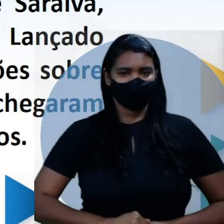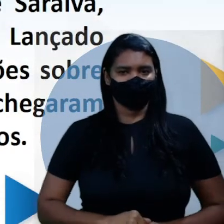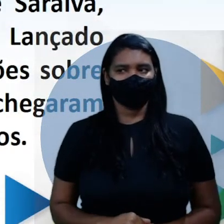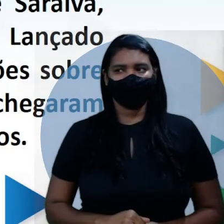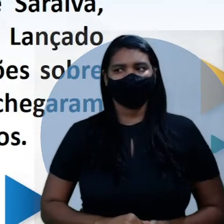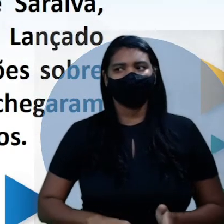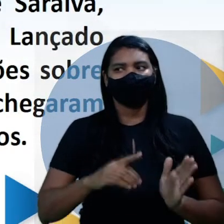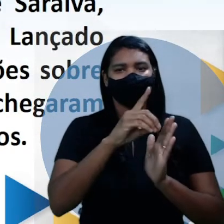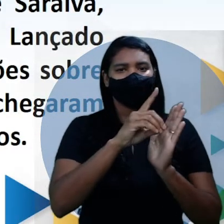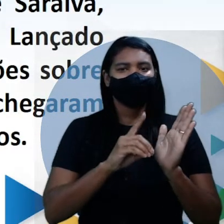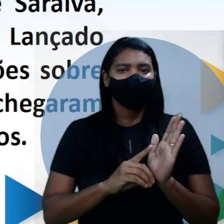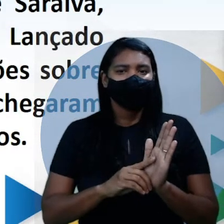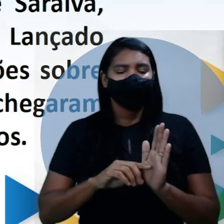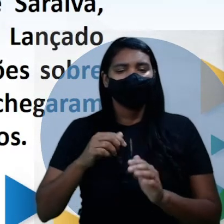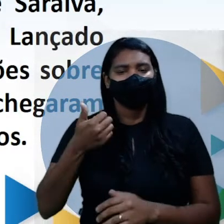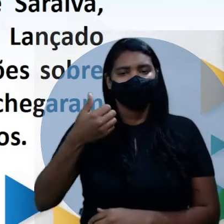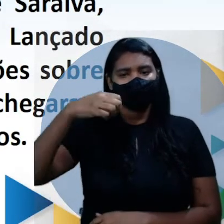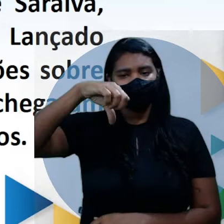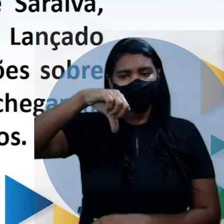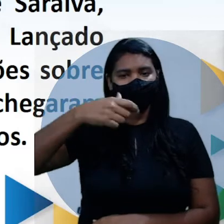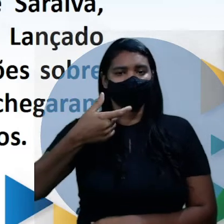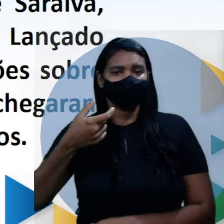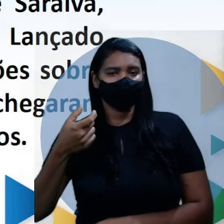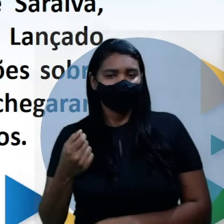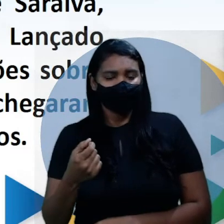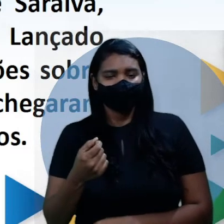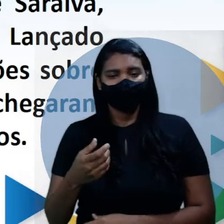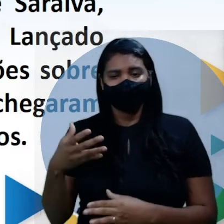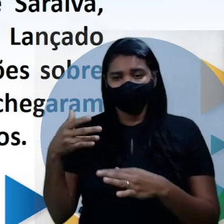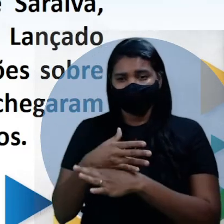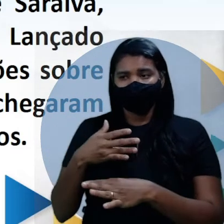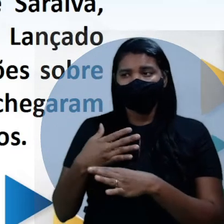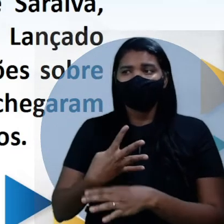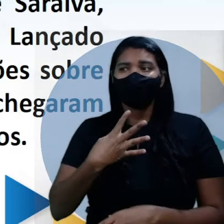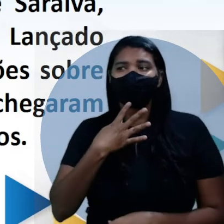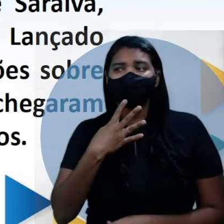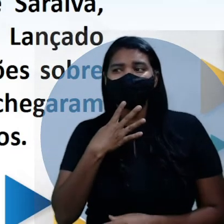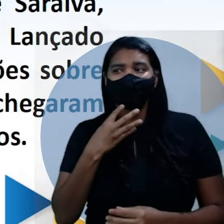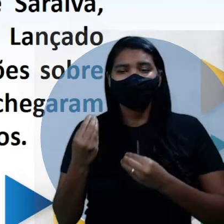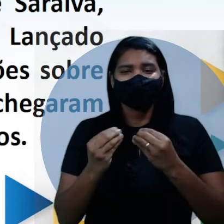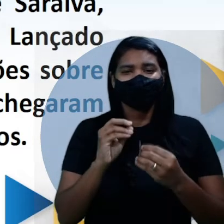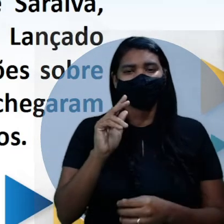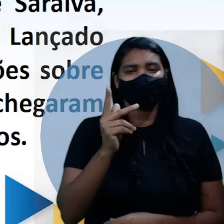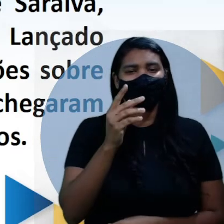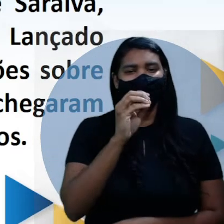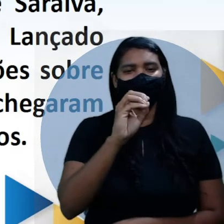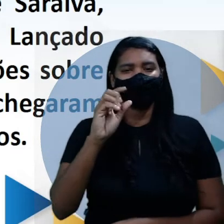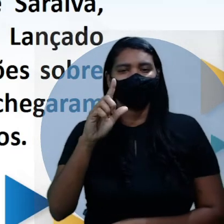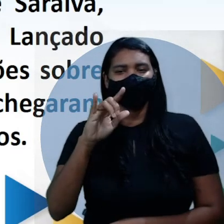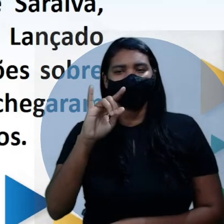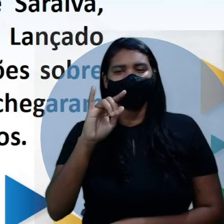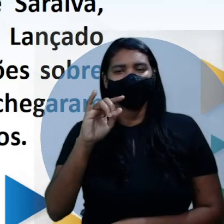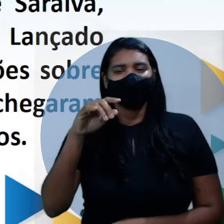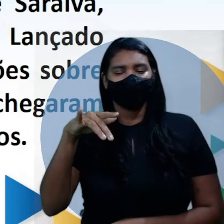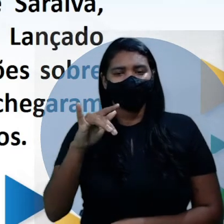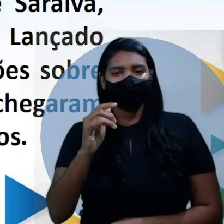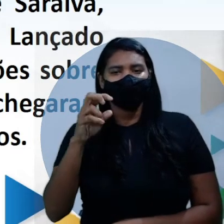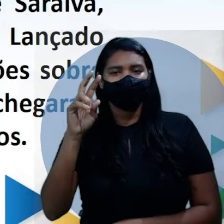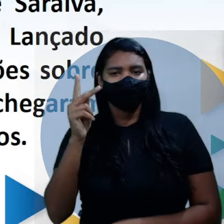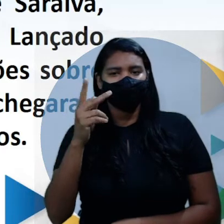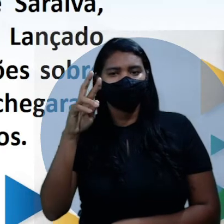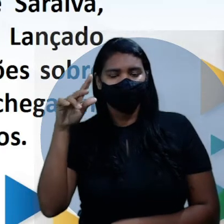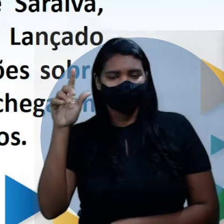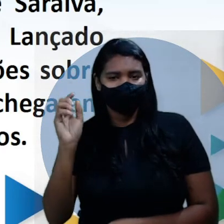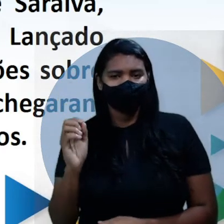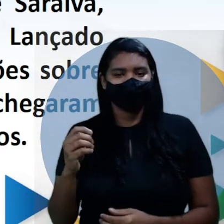Na década de 1920, o Recife ficou meio conhecido como a Hollywood do Nordeste. Diz a arquiteta pesquisadora Kate